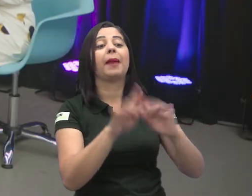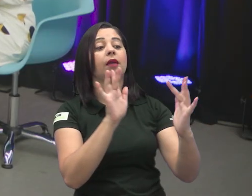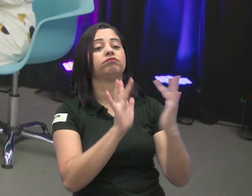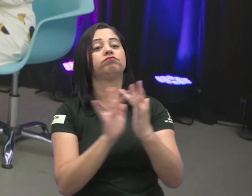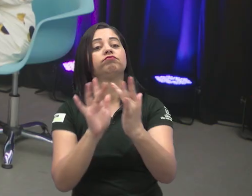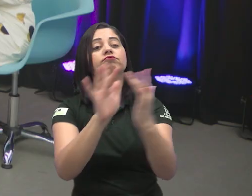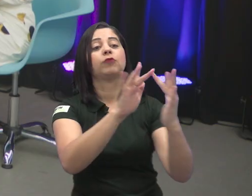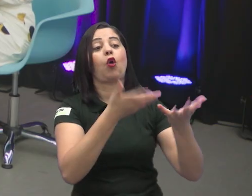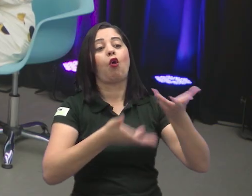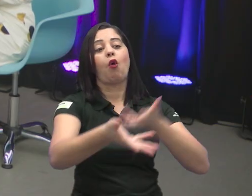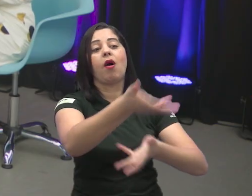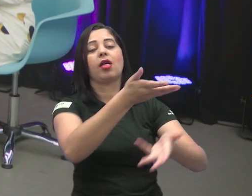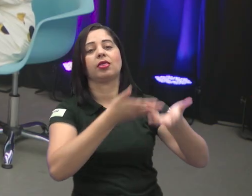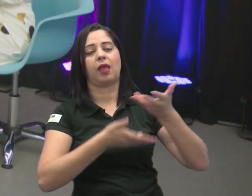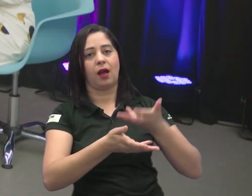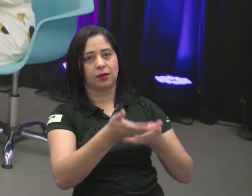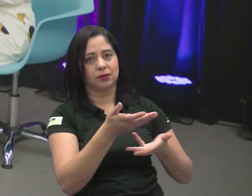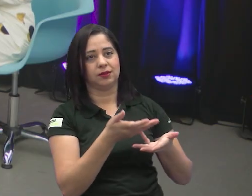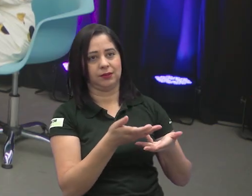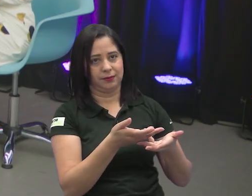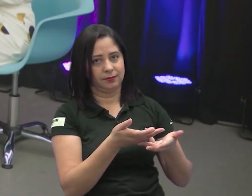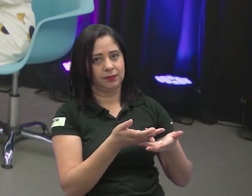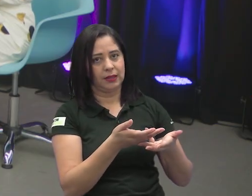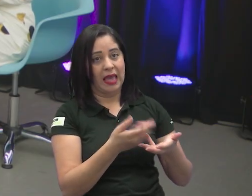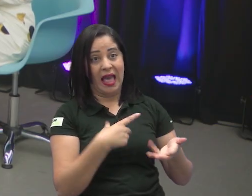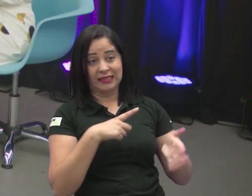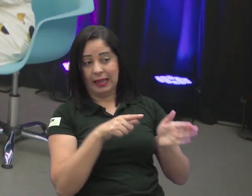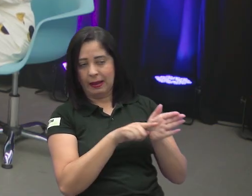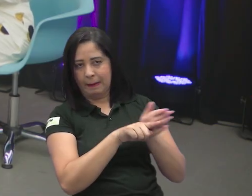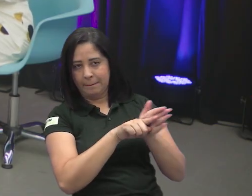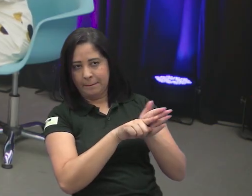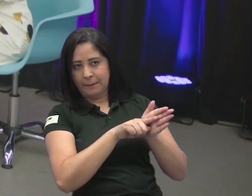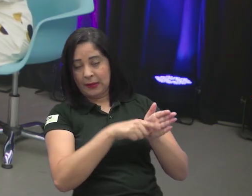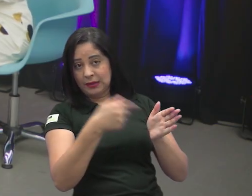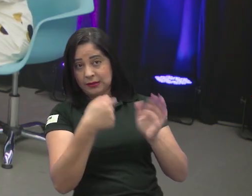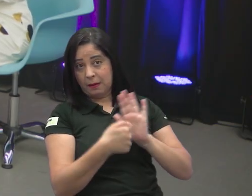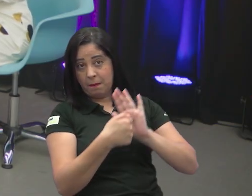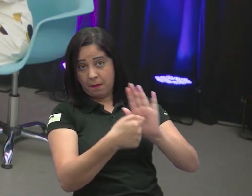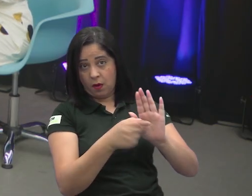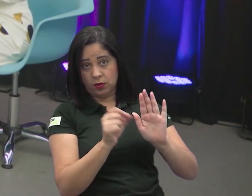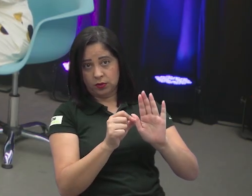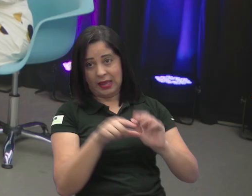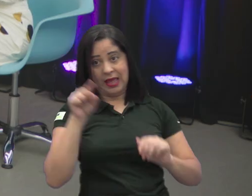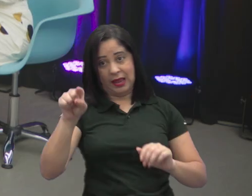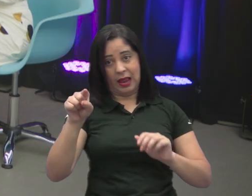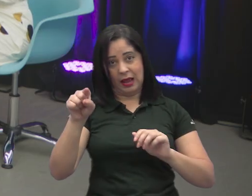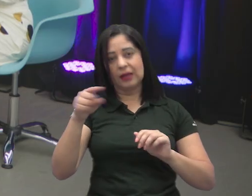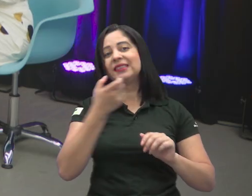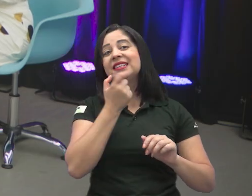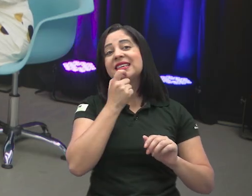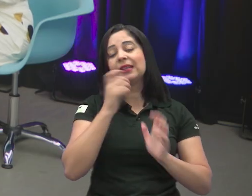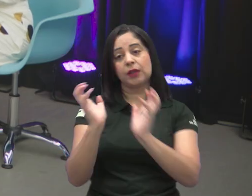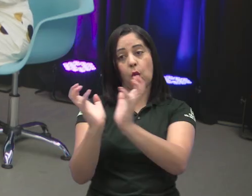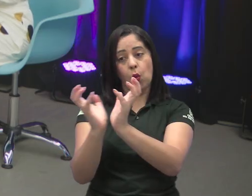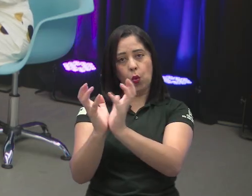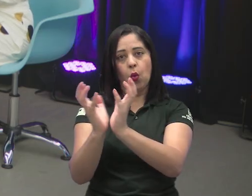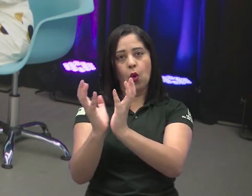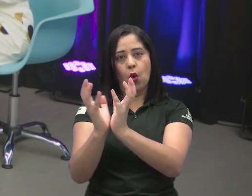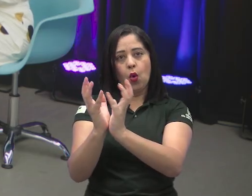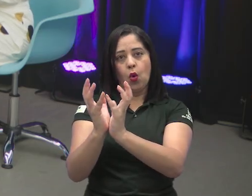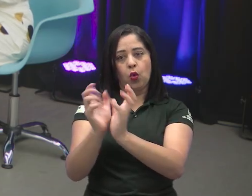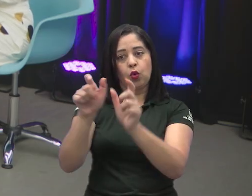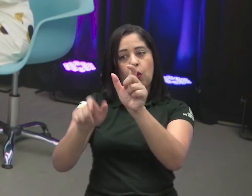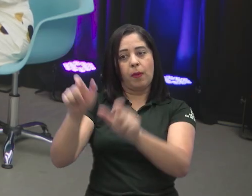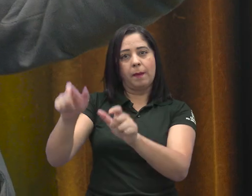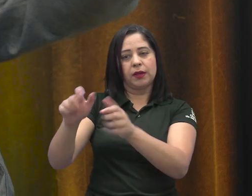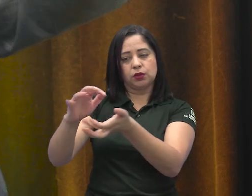social, né? Existia um trabalho também, uma pesquisa que na Inglaterra tem grupo de pessoas idosas com